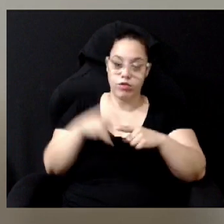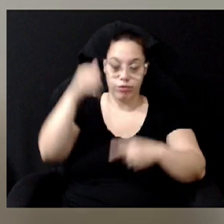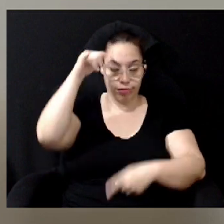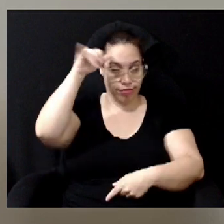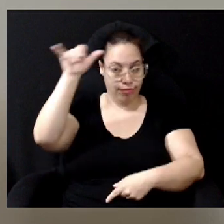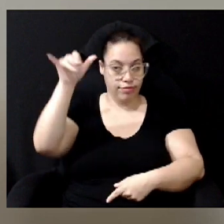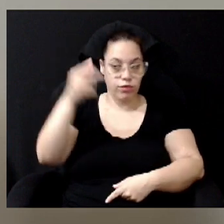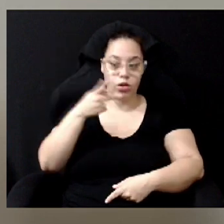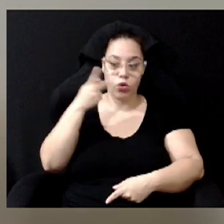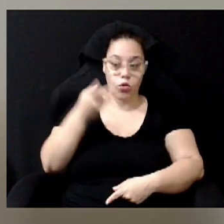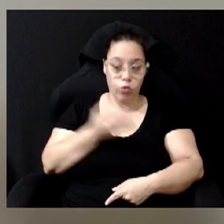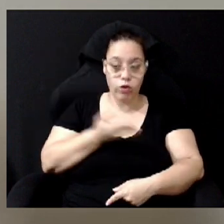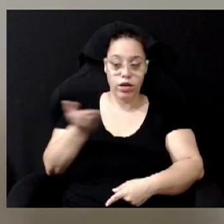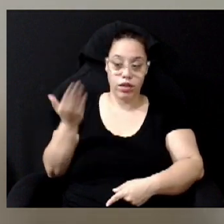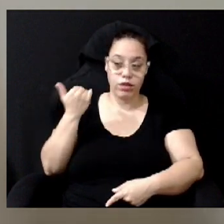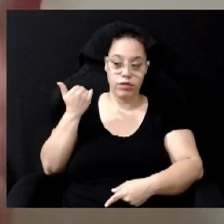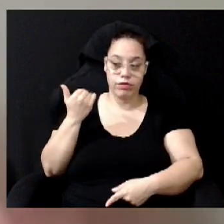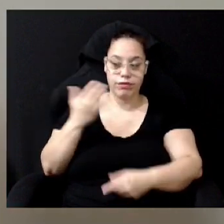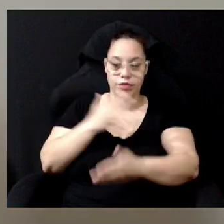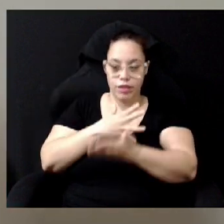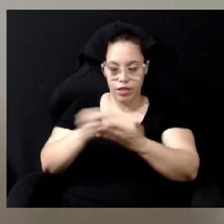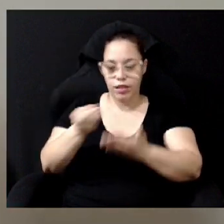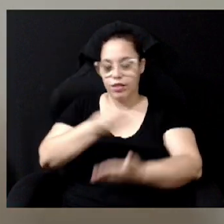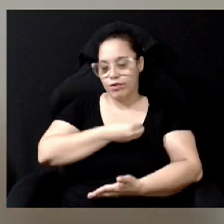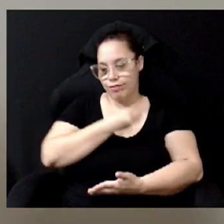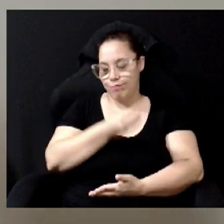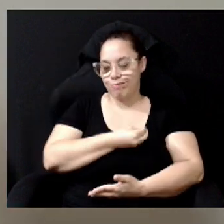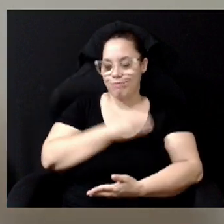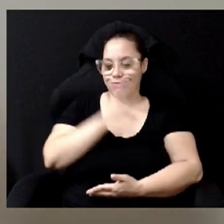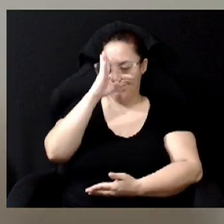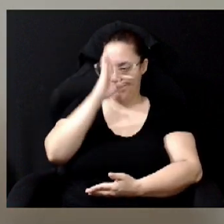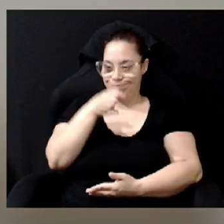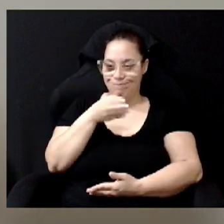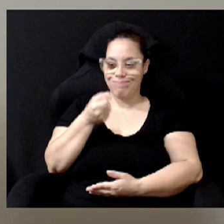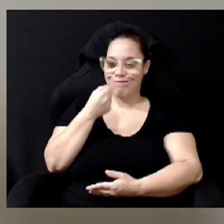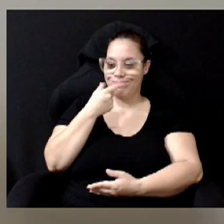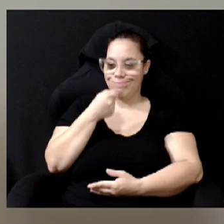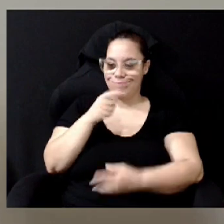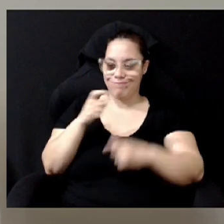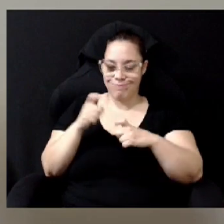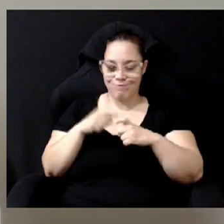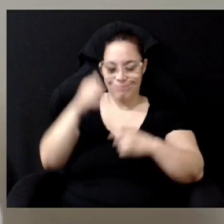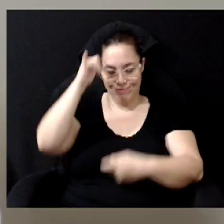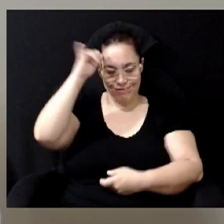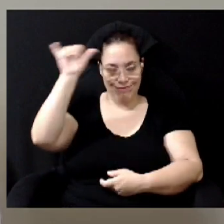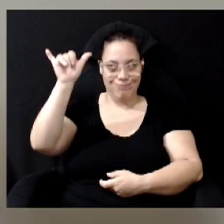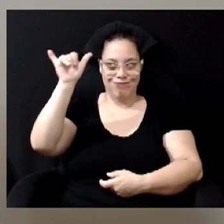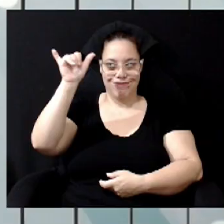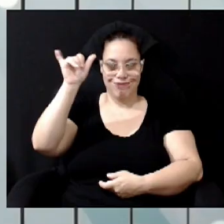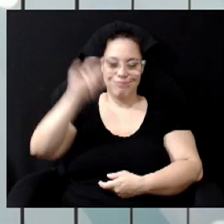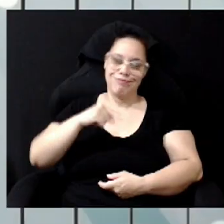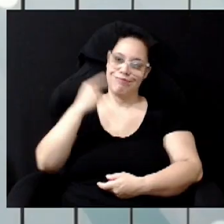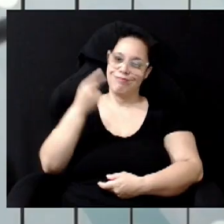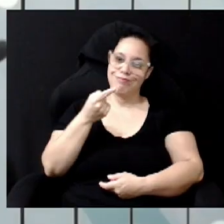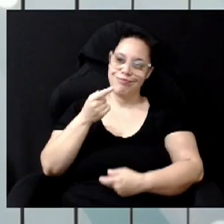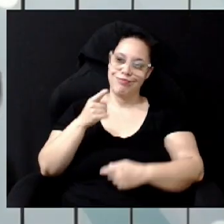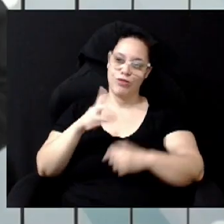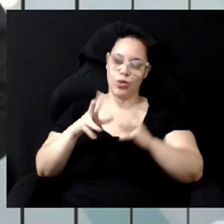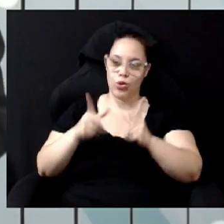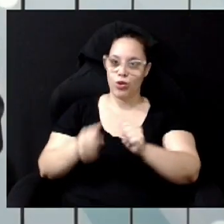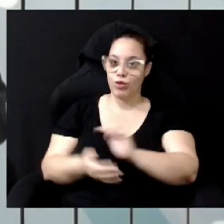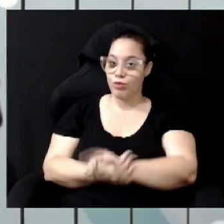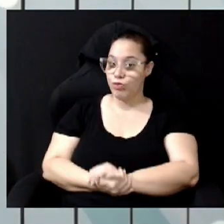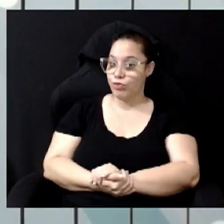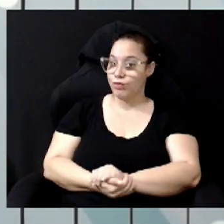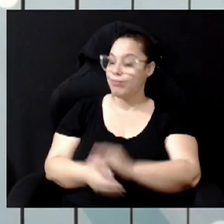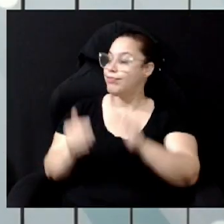há pouco, salva vidas. É o principal remédio da medicina, a prevenção. E depois vem todo o resto. Com